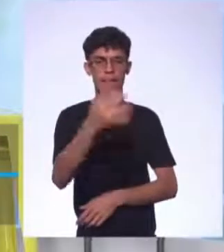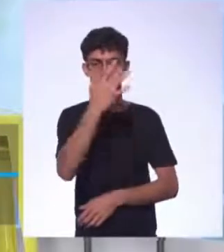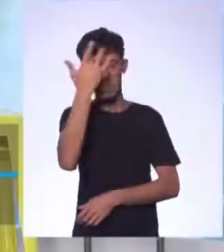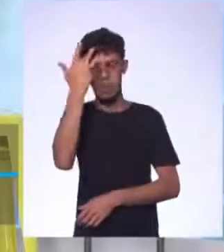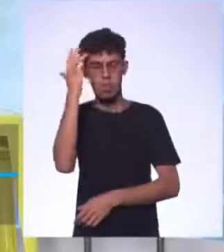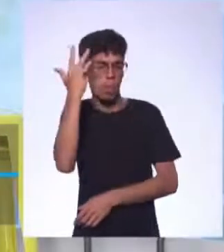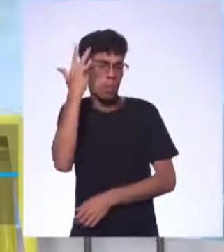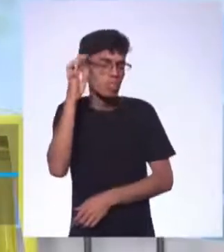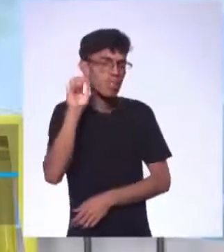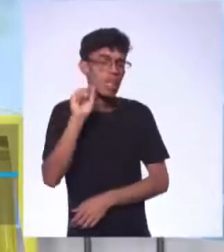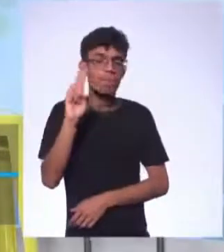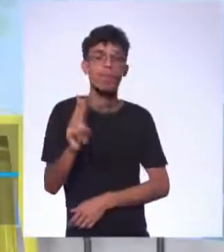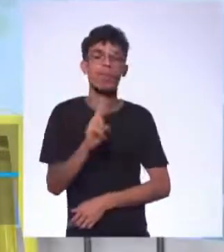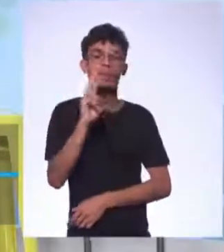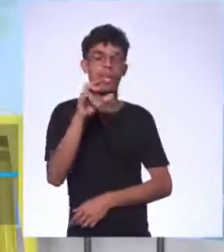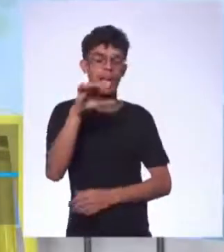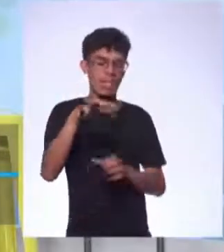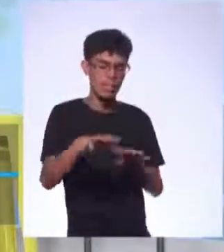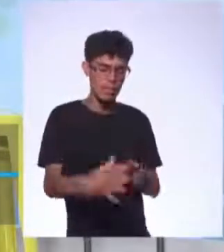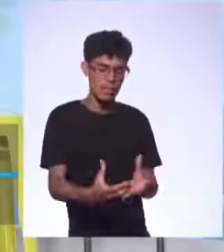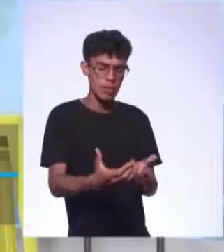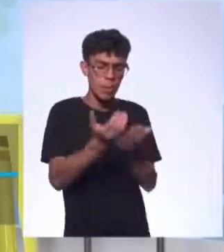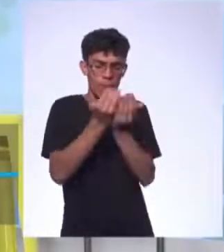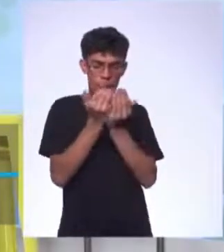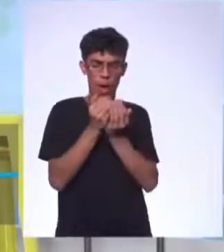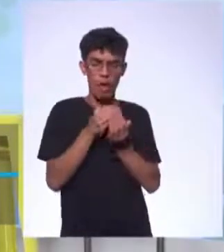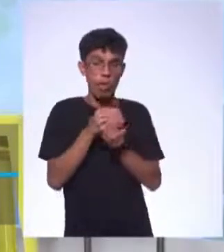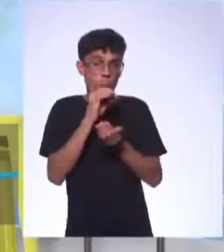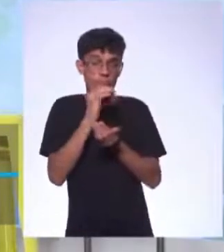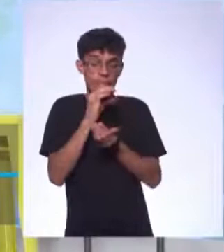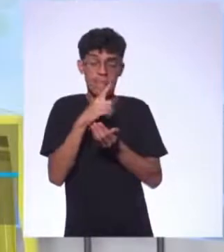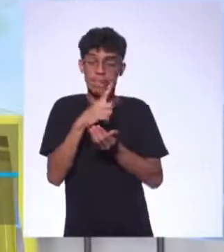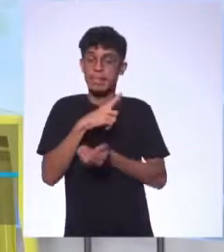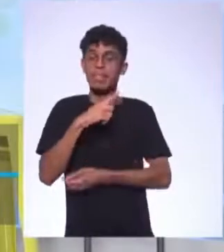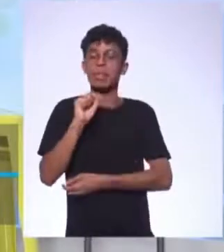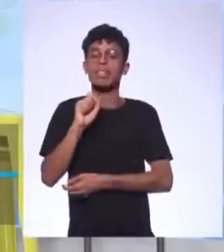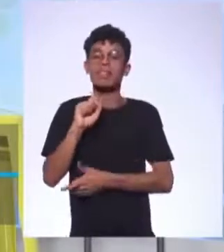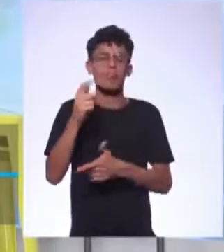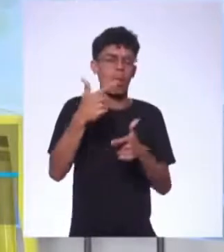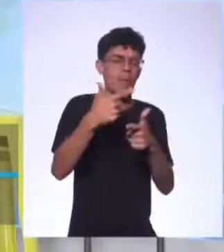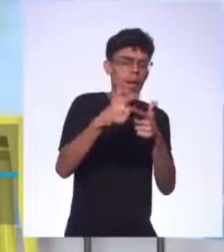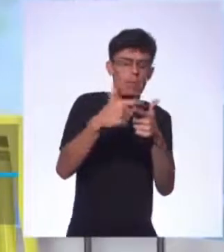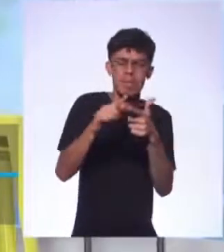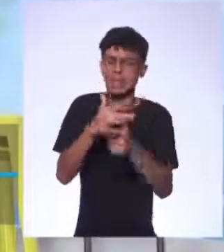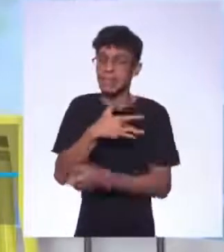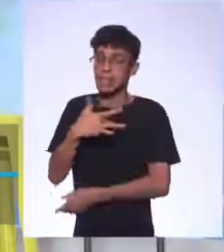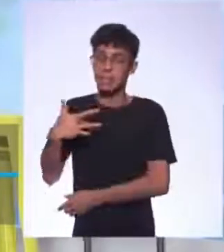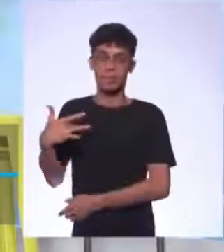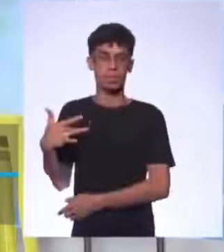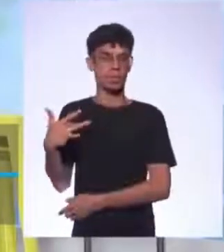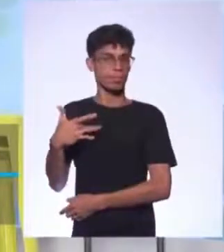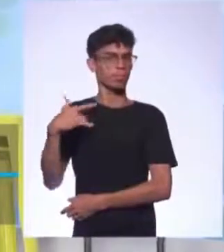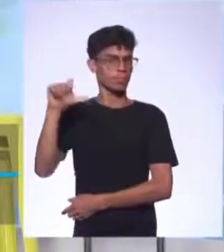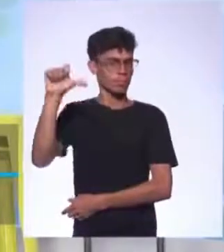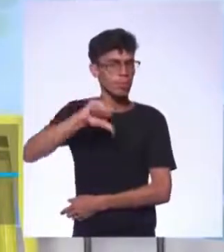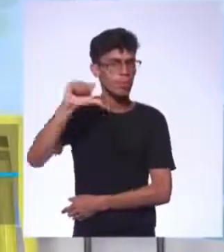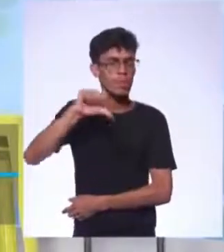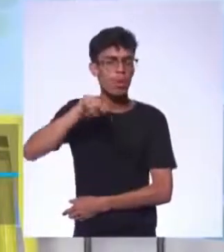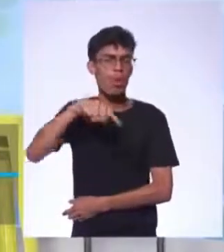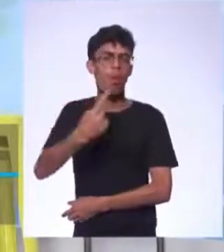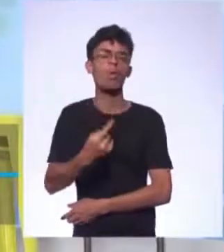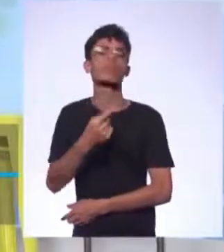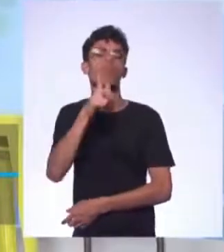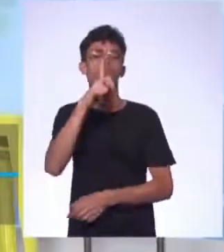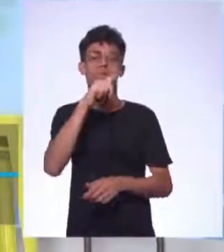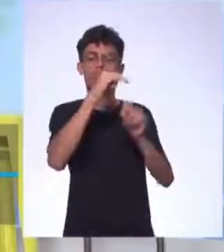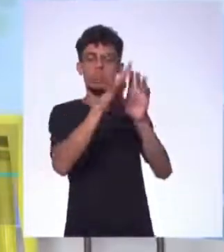usam dessa água, ok? E acabam aí tendo vários problemas. E nós temos aqui também outros poluentes da